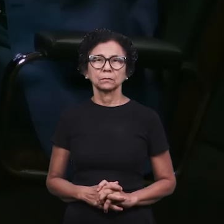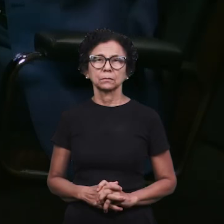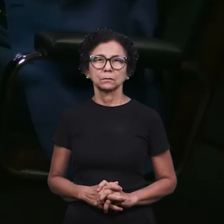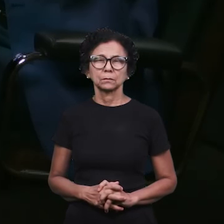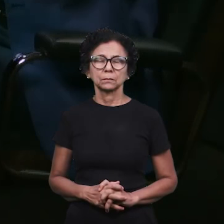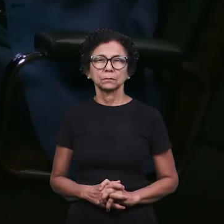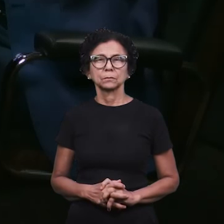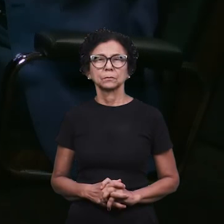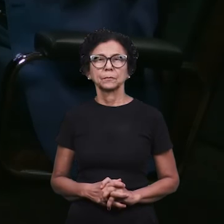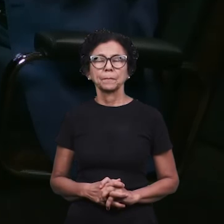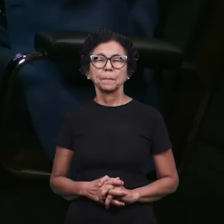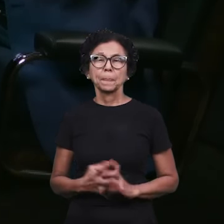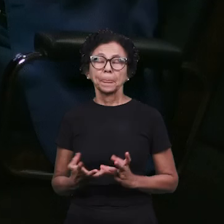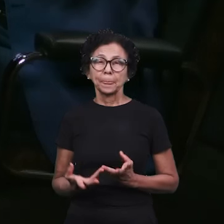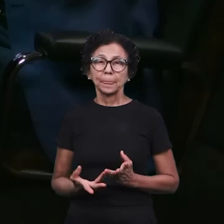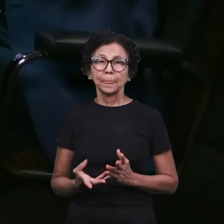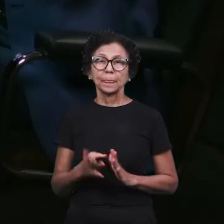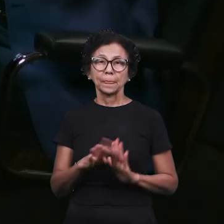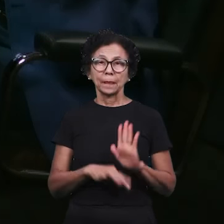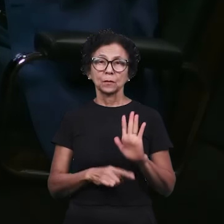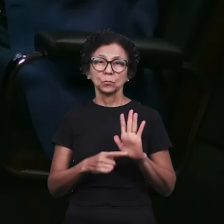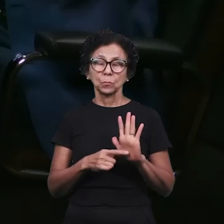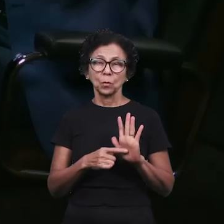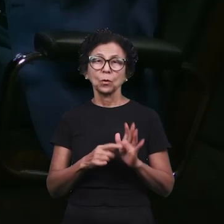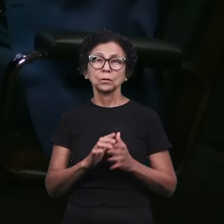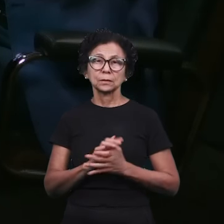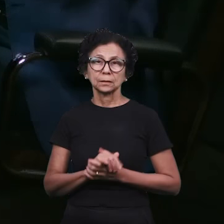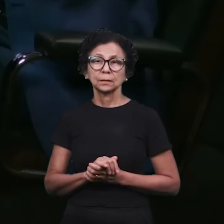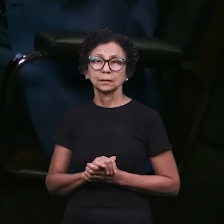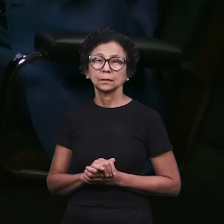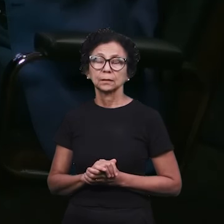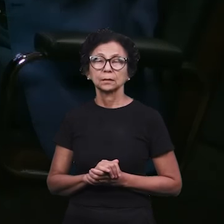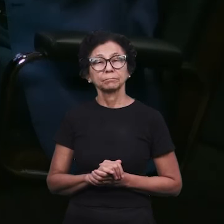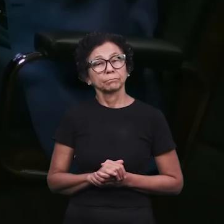quando fala ali enforcar Mardoqueu, exatamente